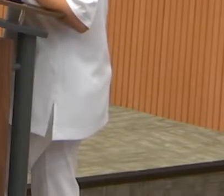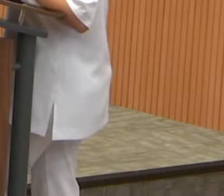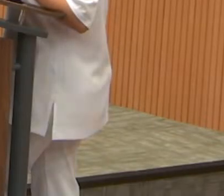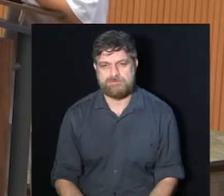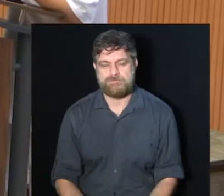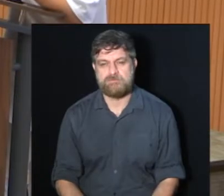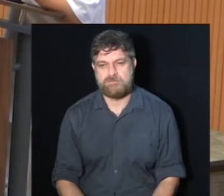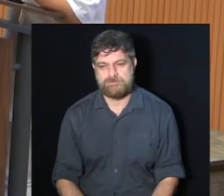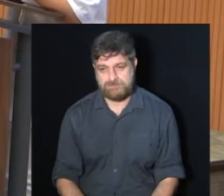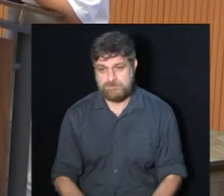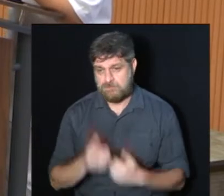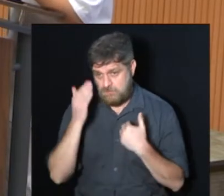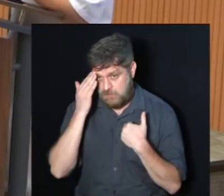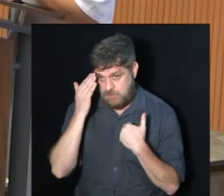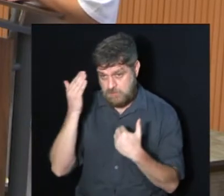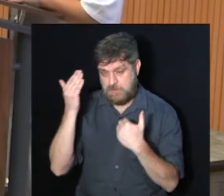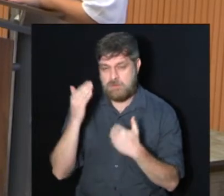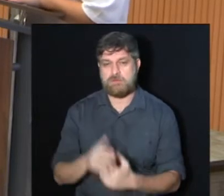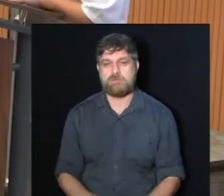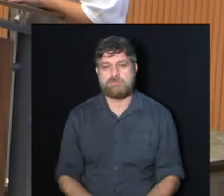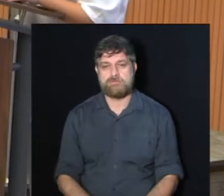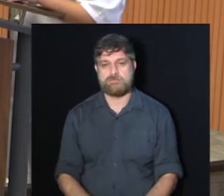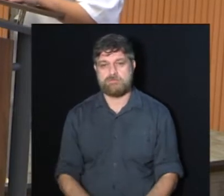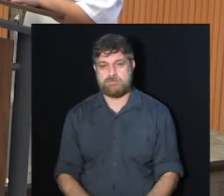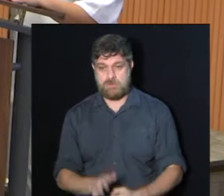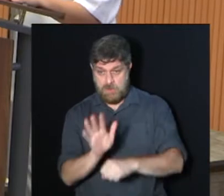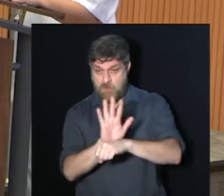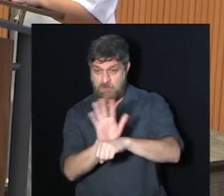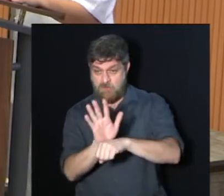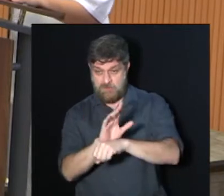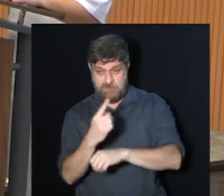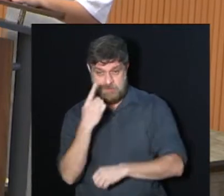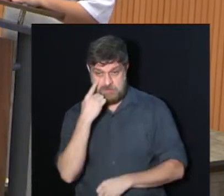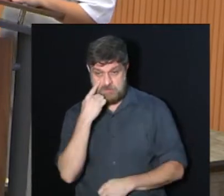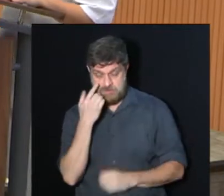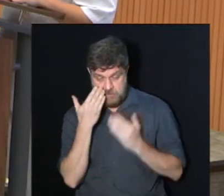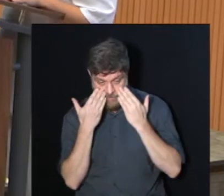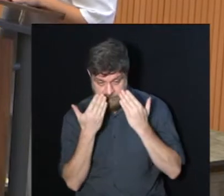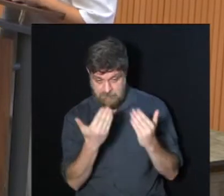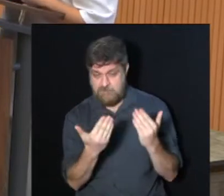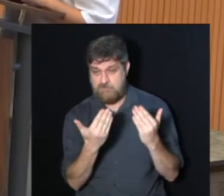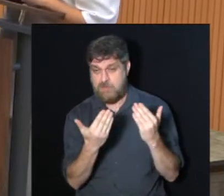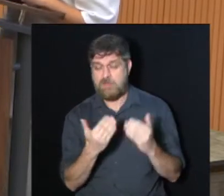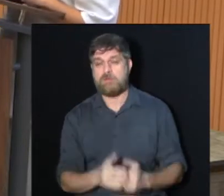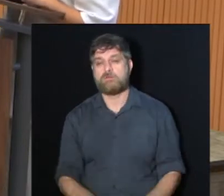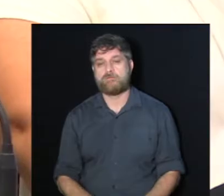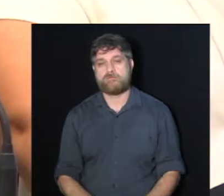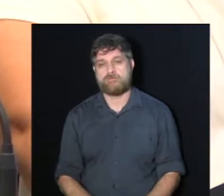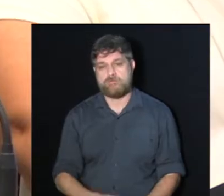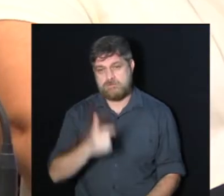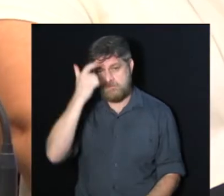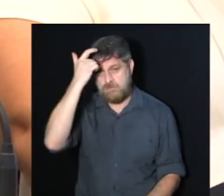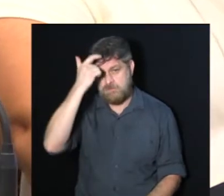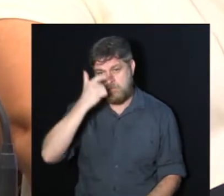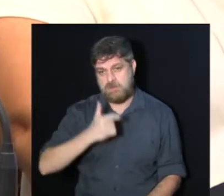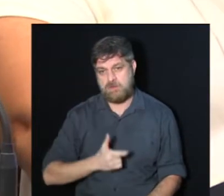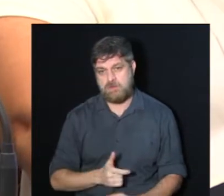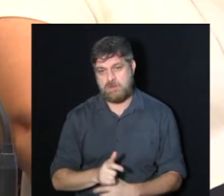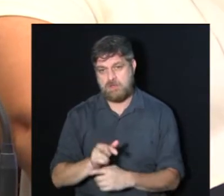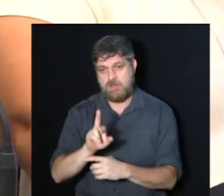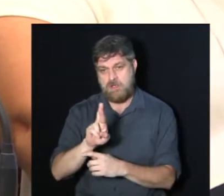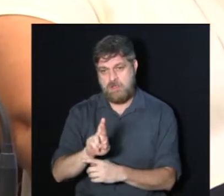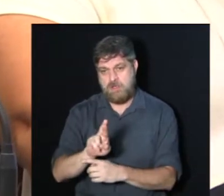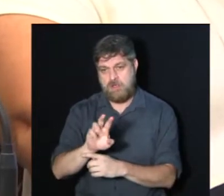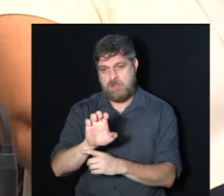Obrigada. Diante dessa apresentação, eu me apresento. Eu sou Regina